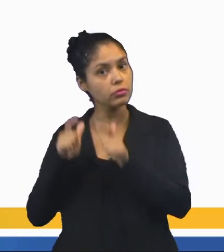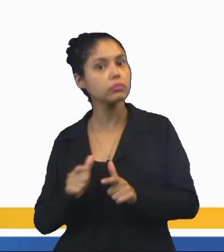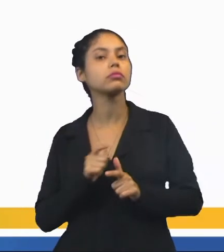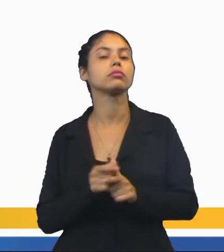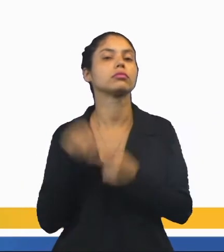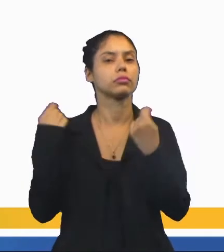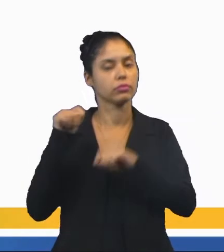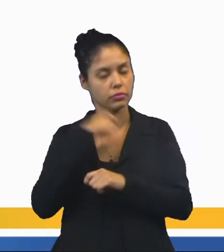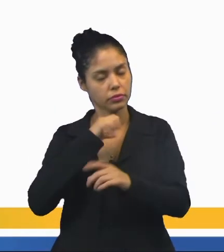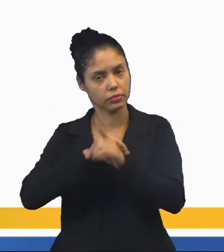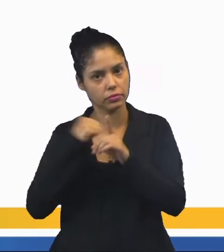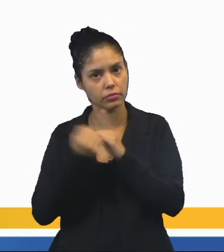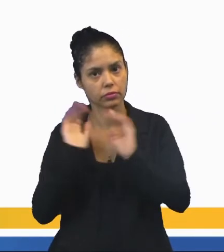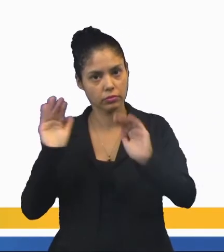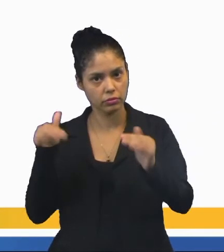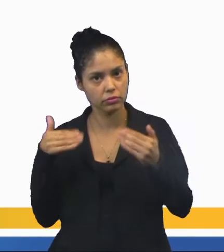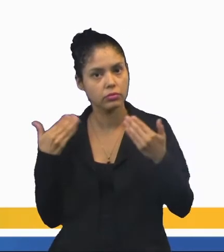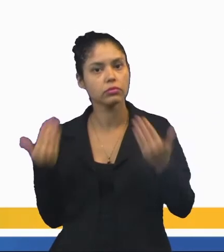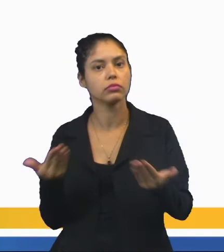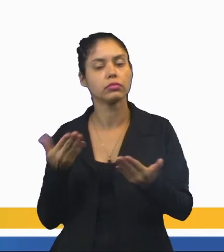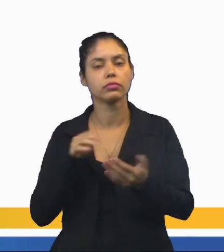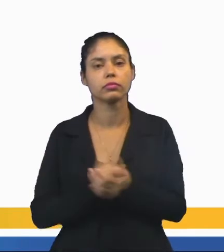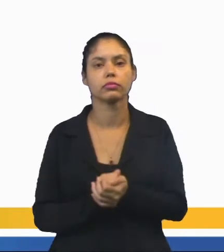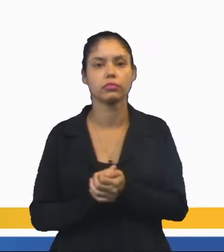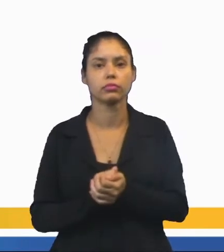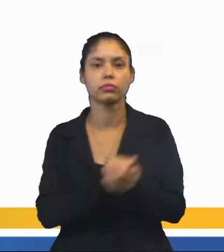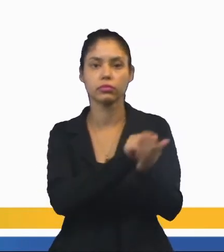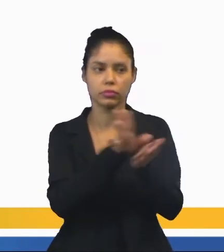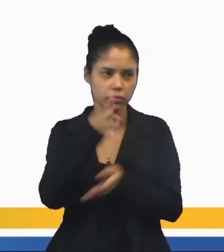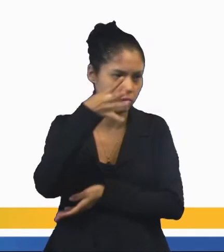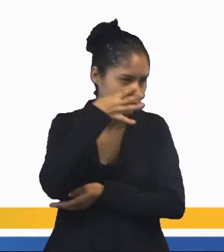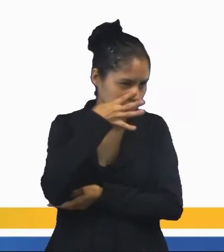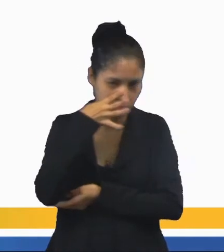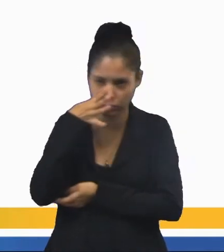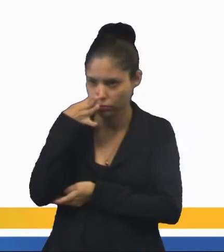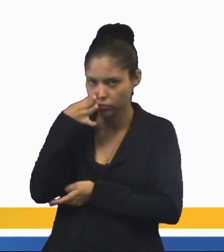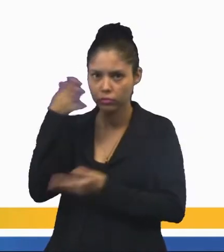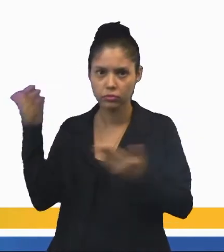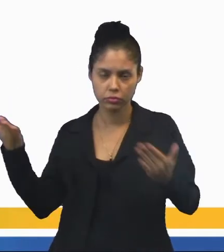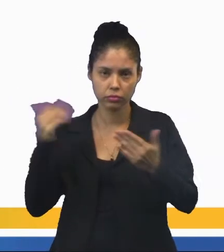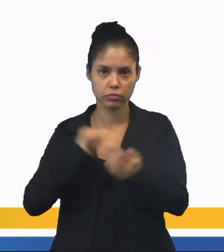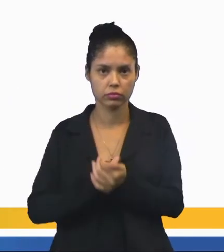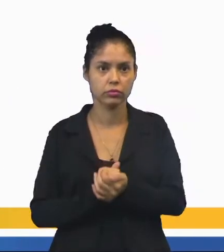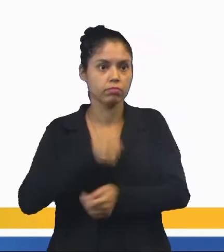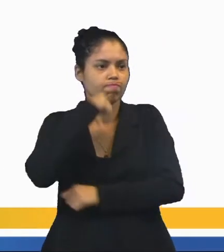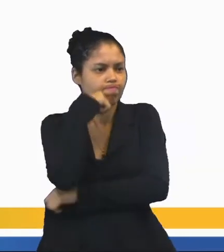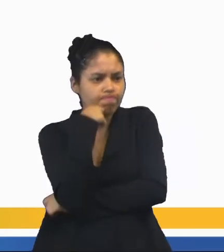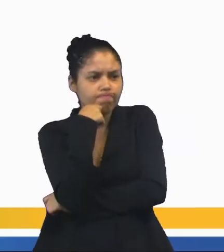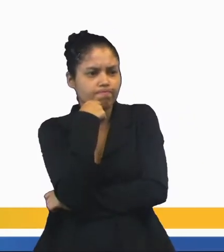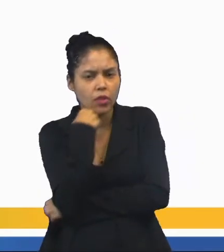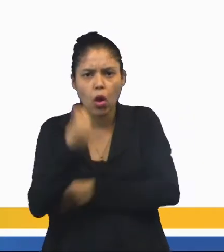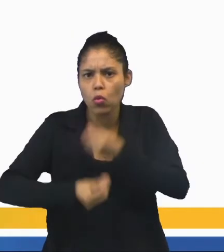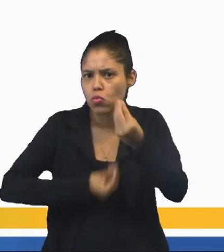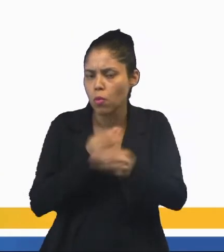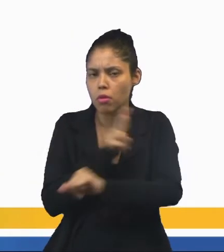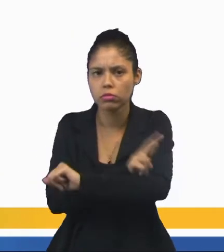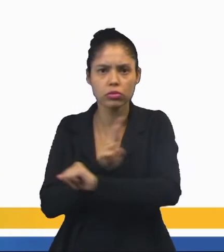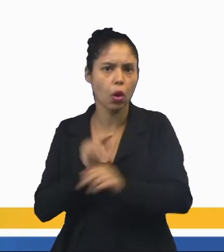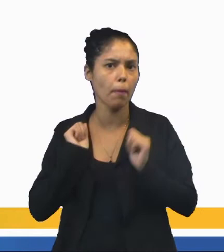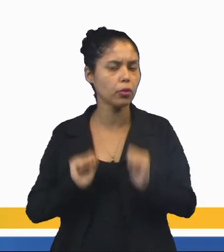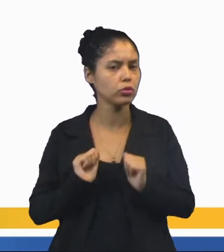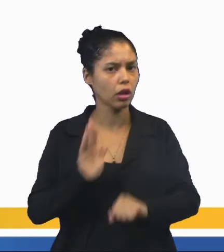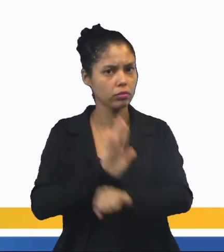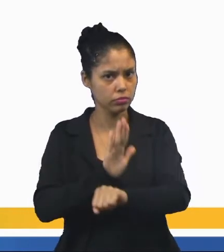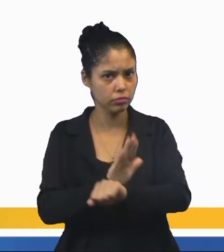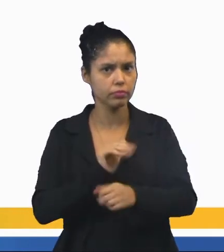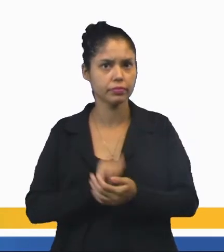sociedade para as quais a gente joga o nosso olhar, a gente observa, caramba, como as religiões poderiam